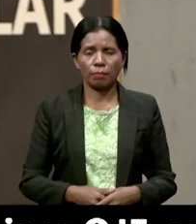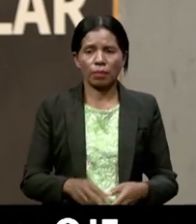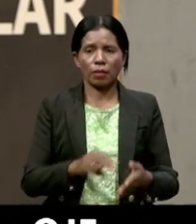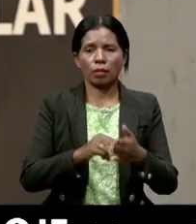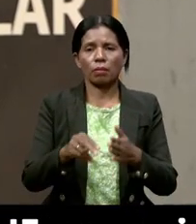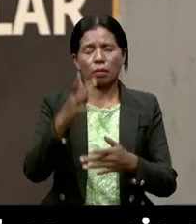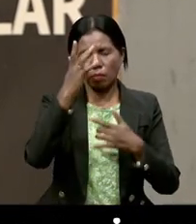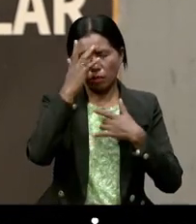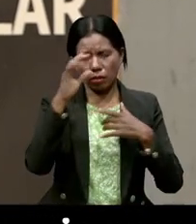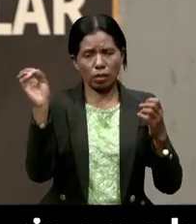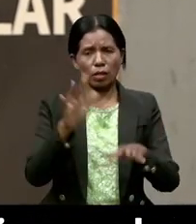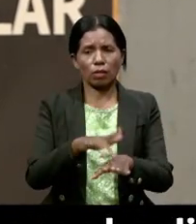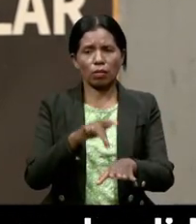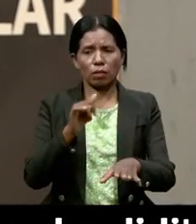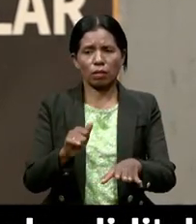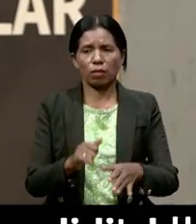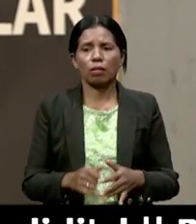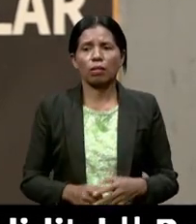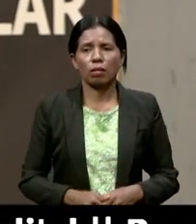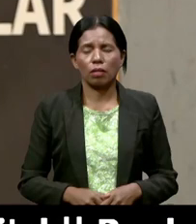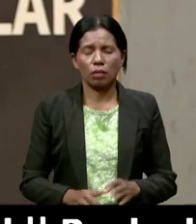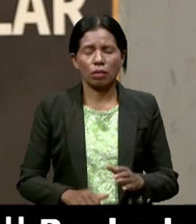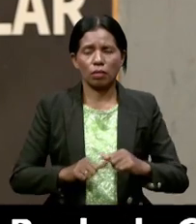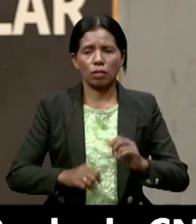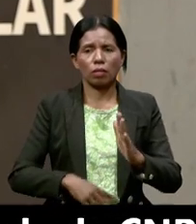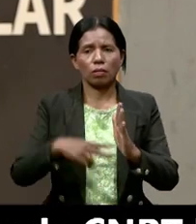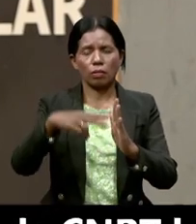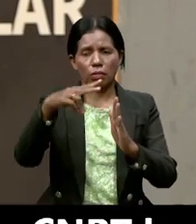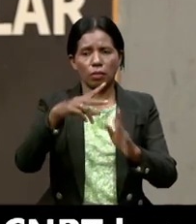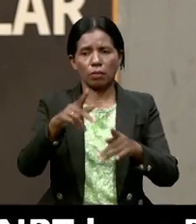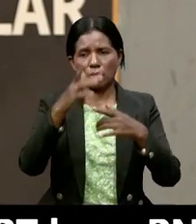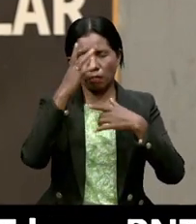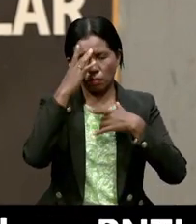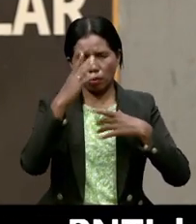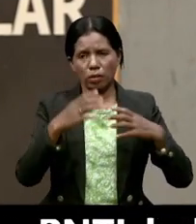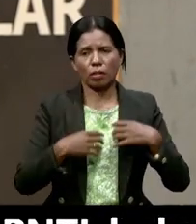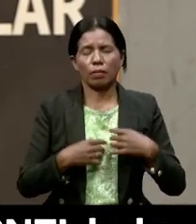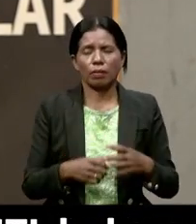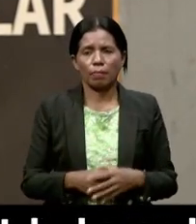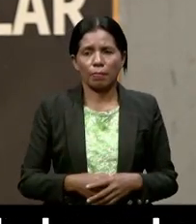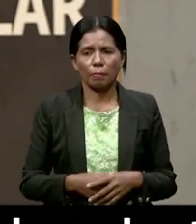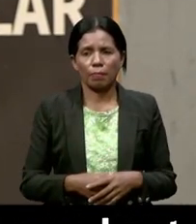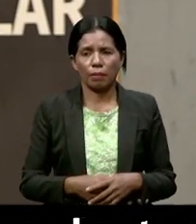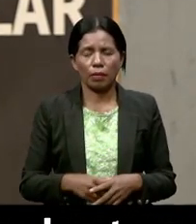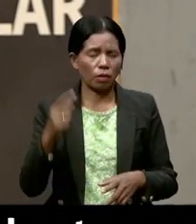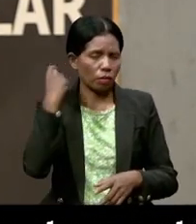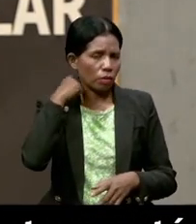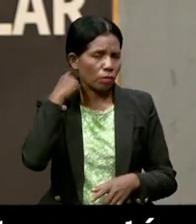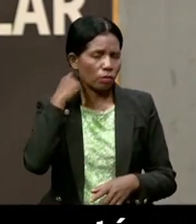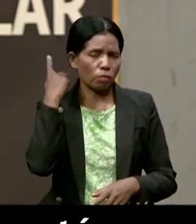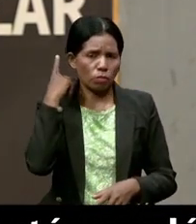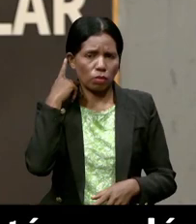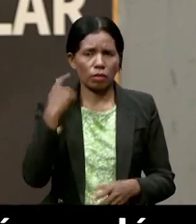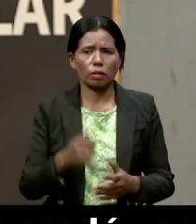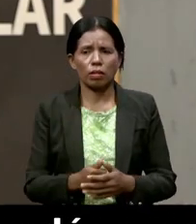mora sira na bela hadait, linha gráfica continua a sair. É uma sira na bela sofre colesterol, ataca saúde de repente,